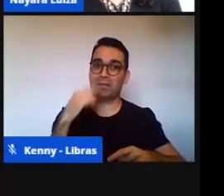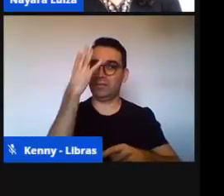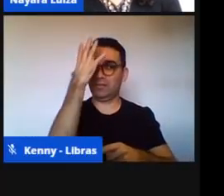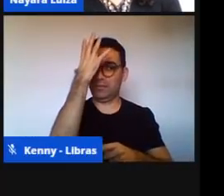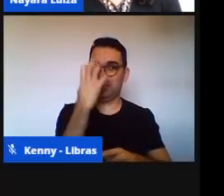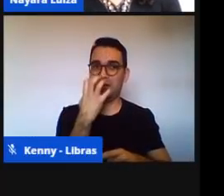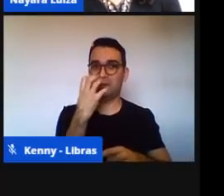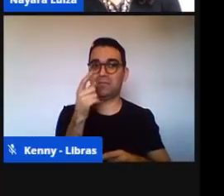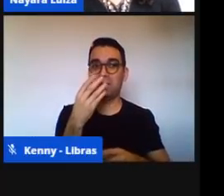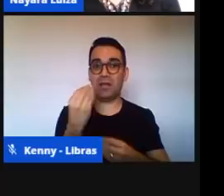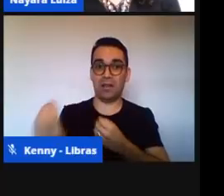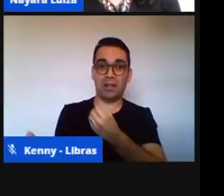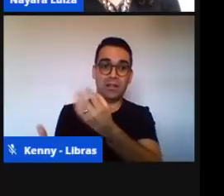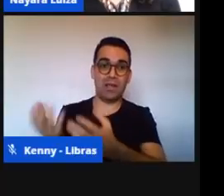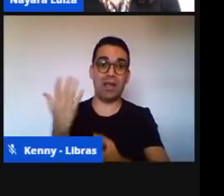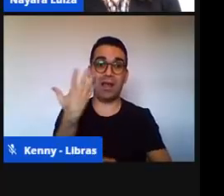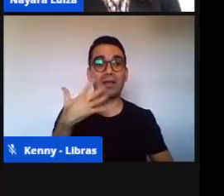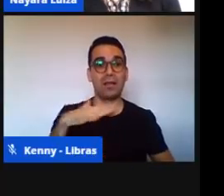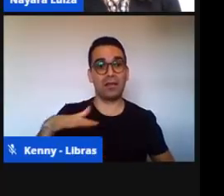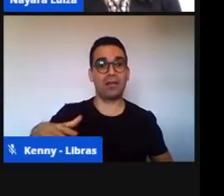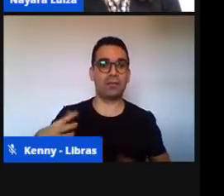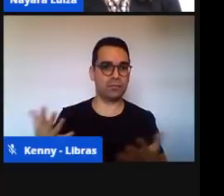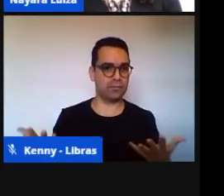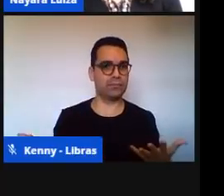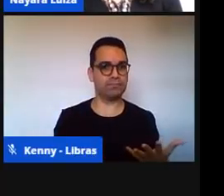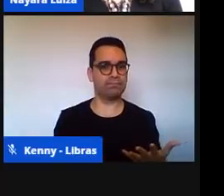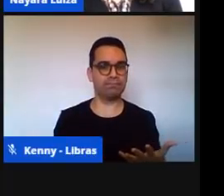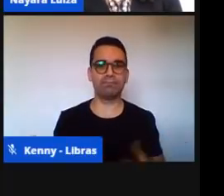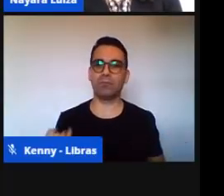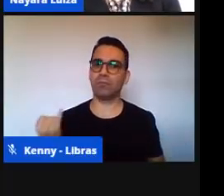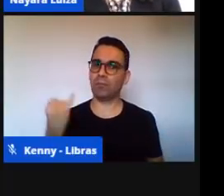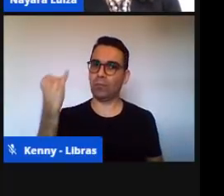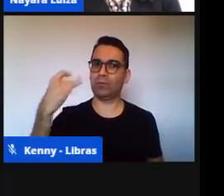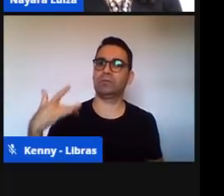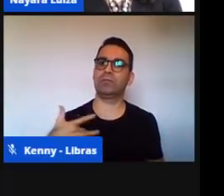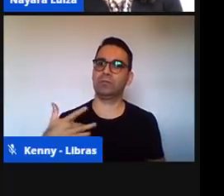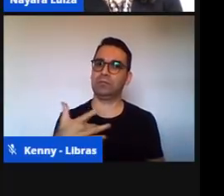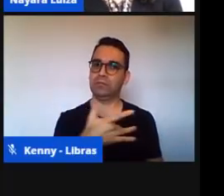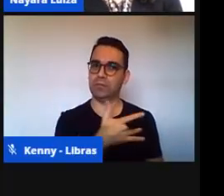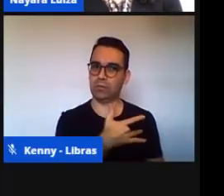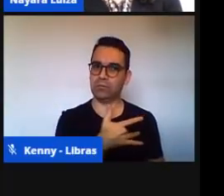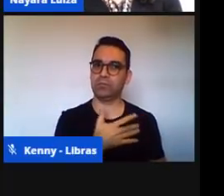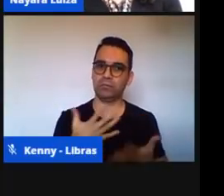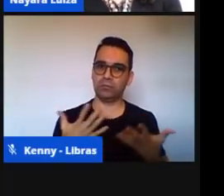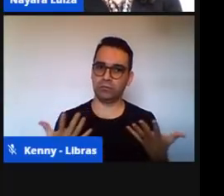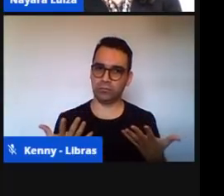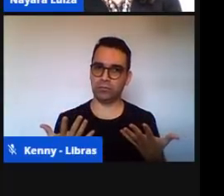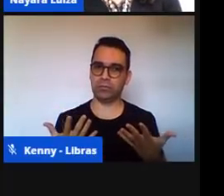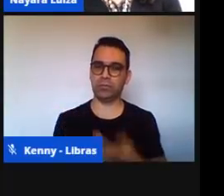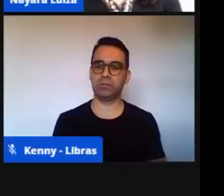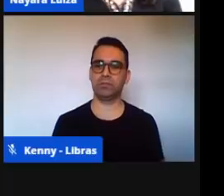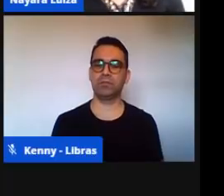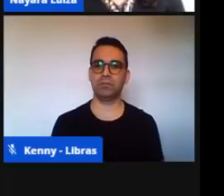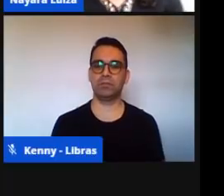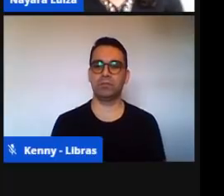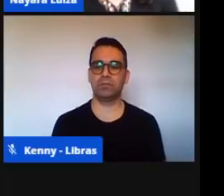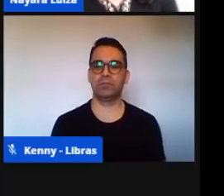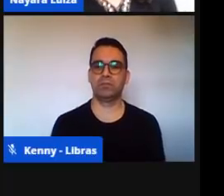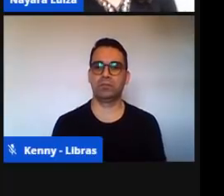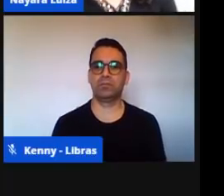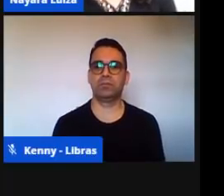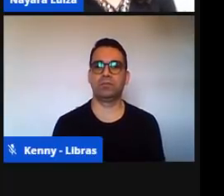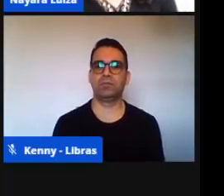conformidade nutricional, com segurança higiênico-sanitária, para chegar até as crianças, até os alunos.